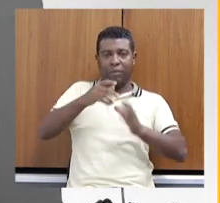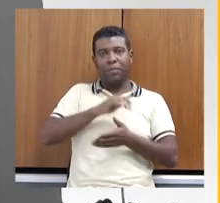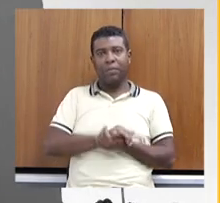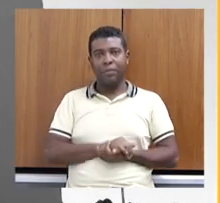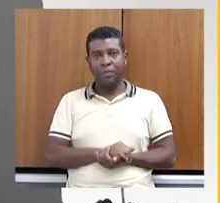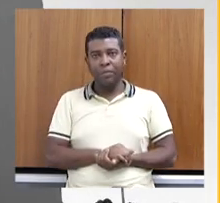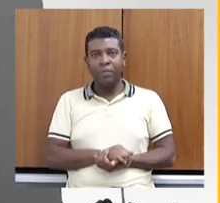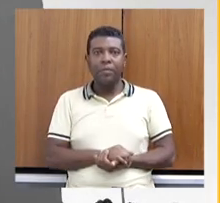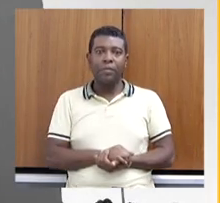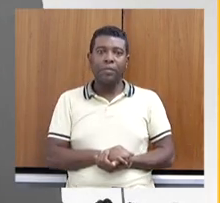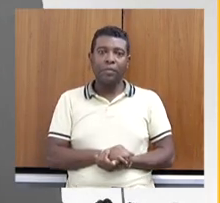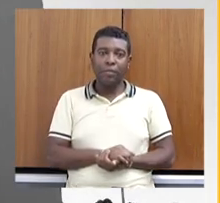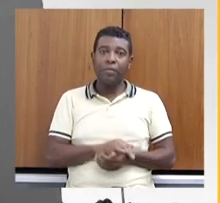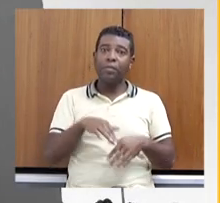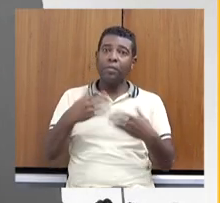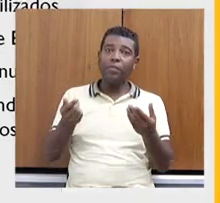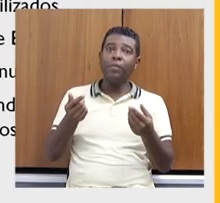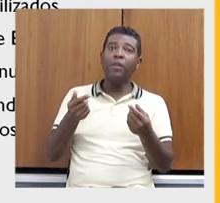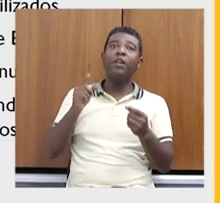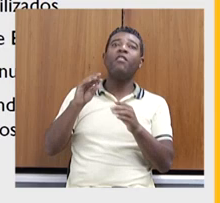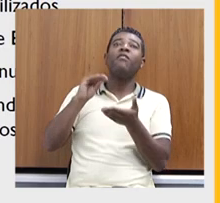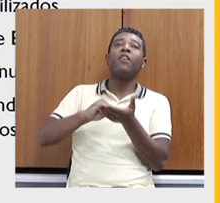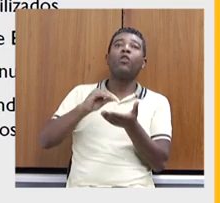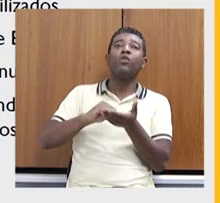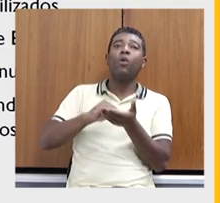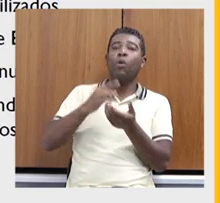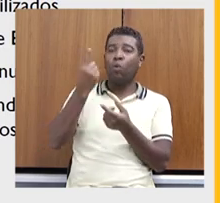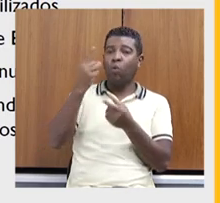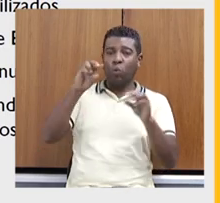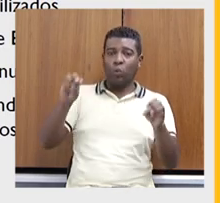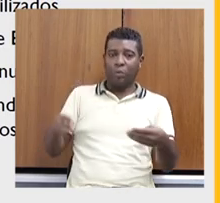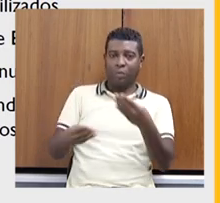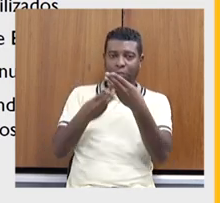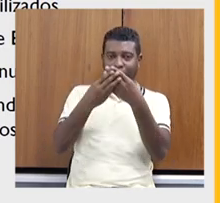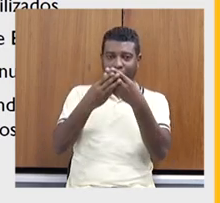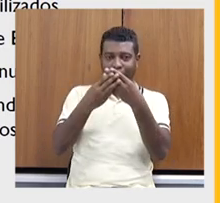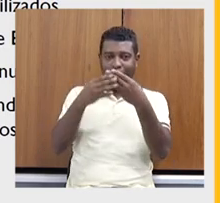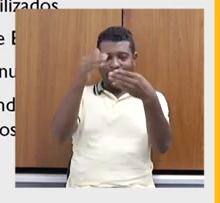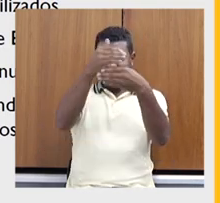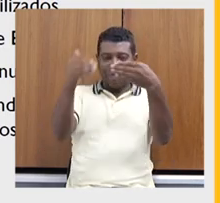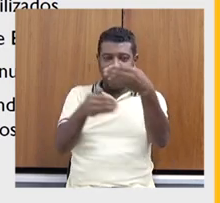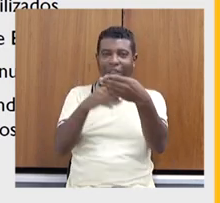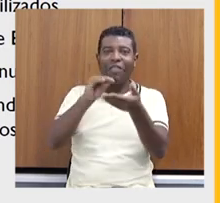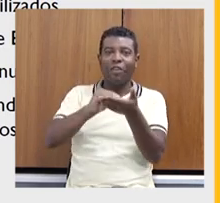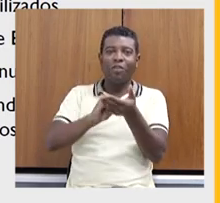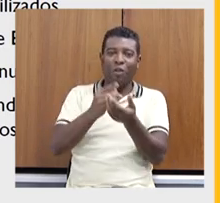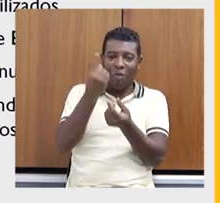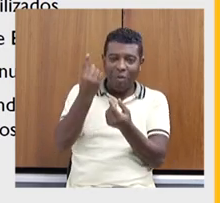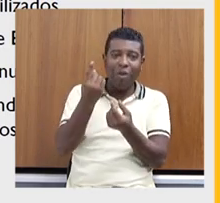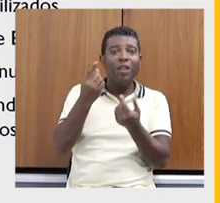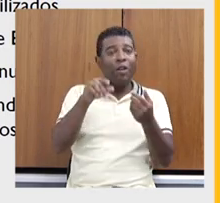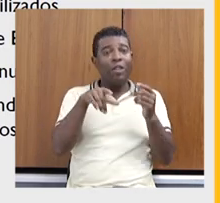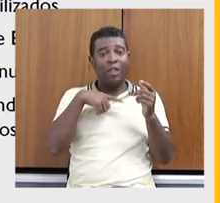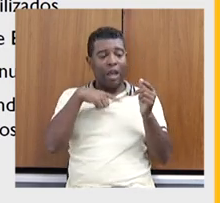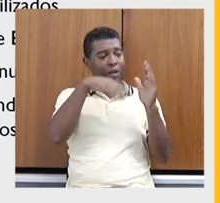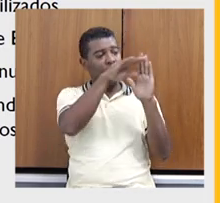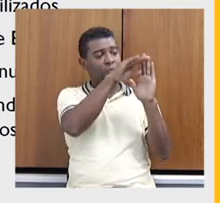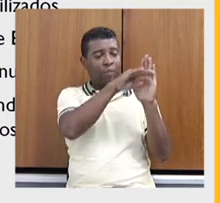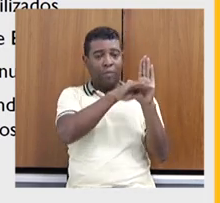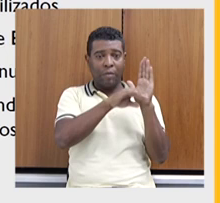Além disso, bom, ficou faltando um slide, mas acho também nós temos, além, né, do cronograma de emendas, nós temos também o